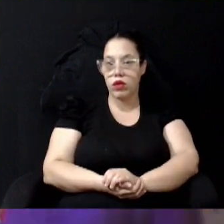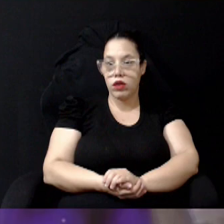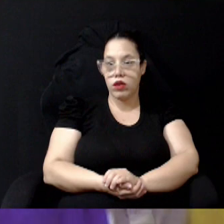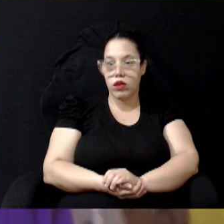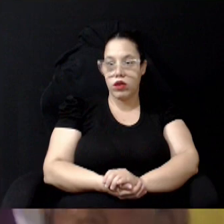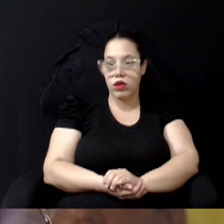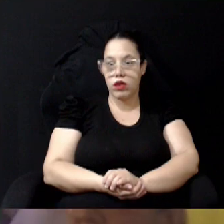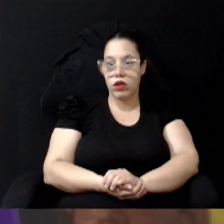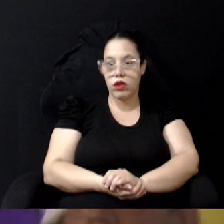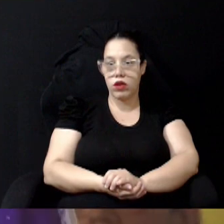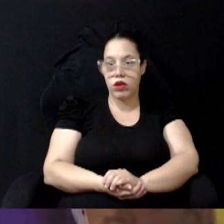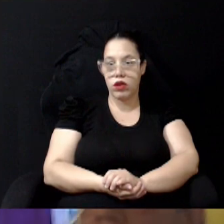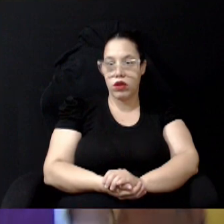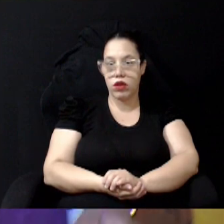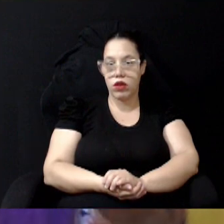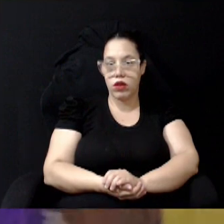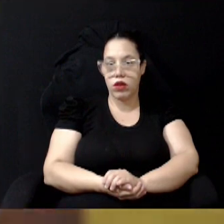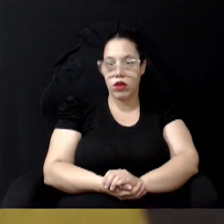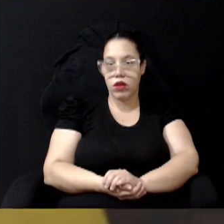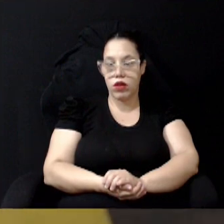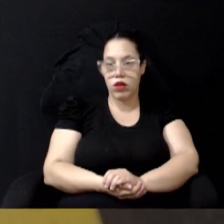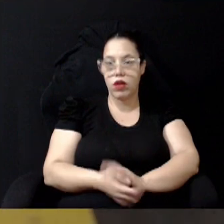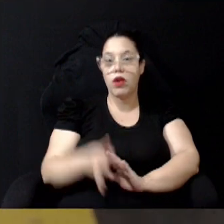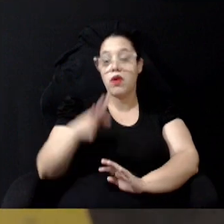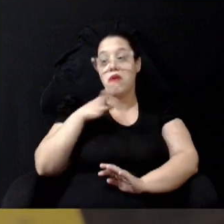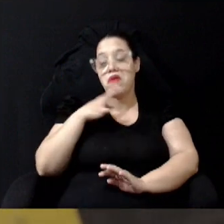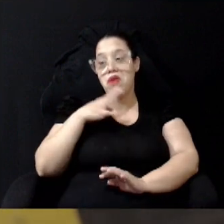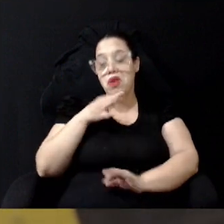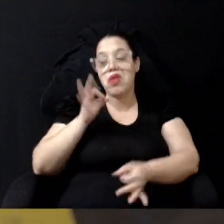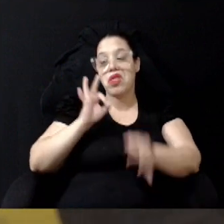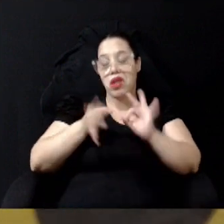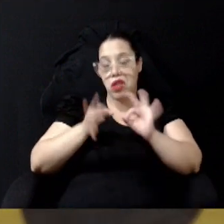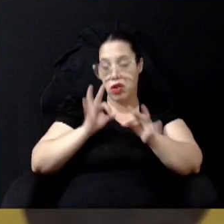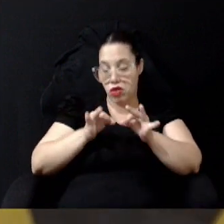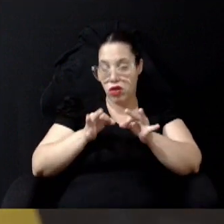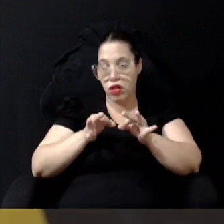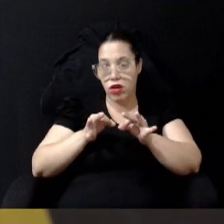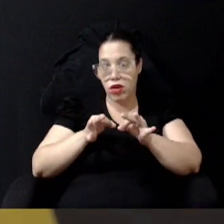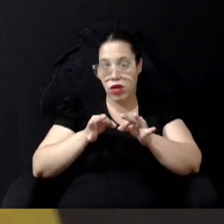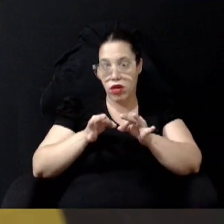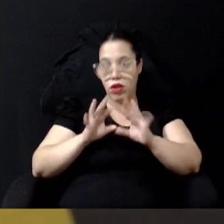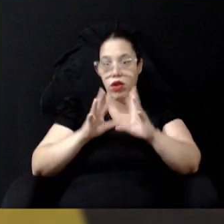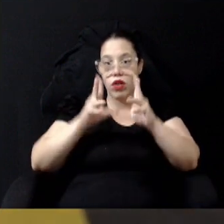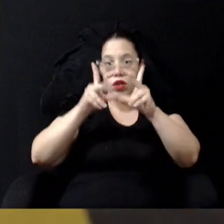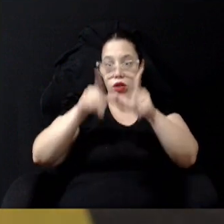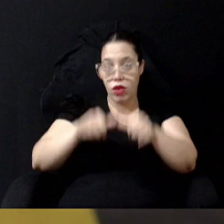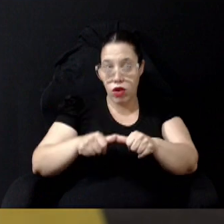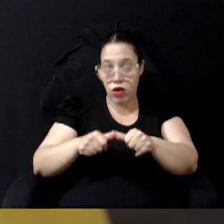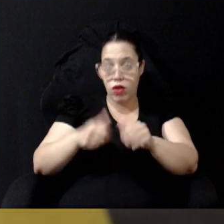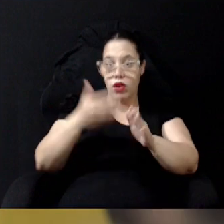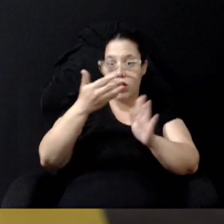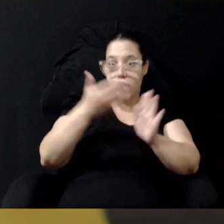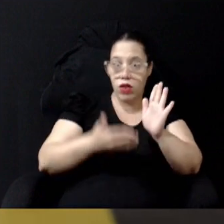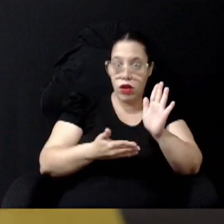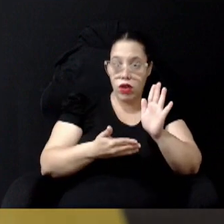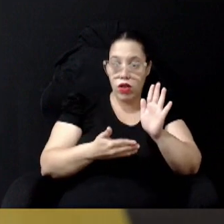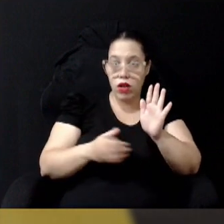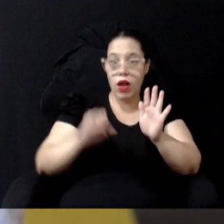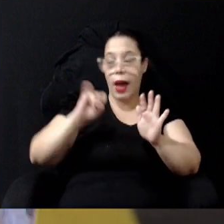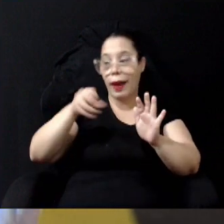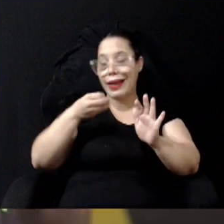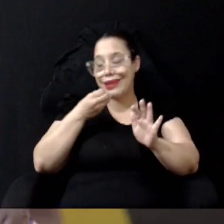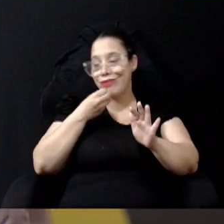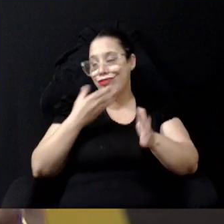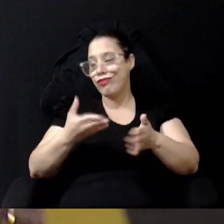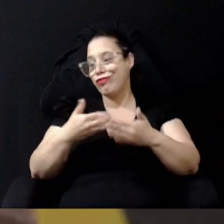E ele, enquanto um conhecedor da justiça, sobretudo de suas brechas, ele aproveitou dessa brecha